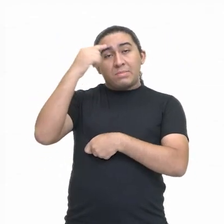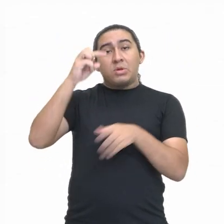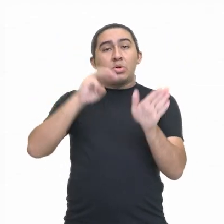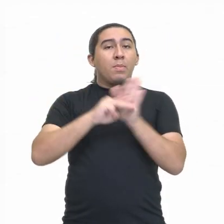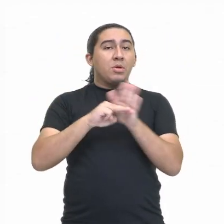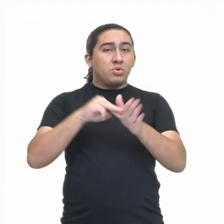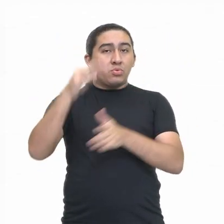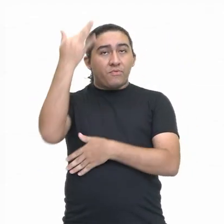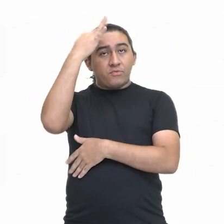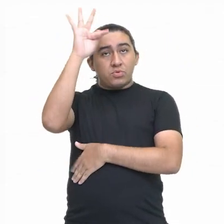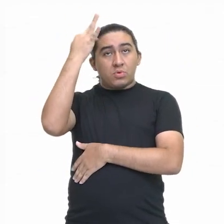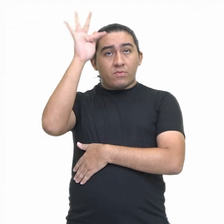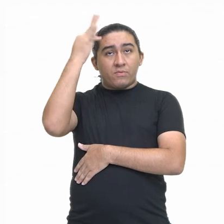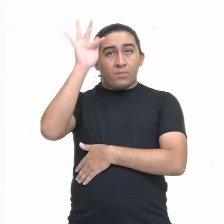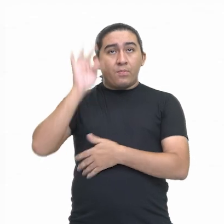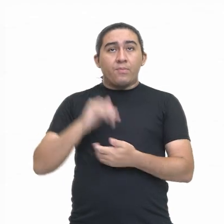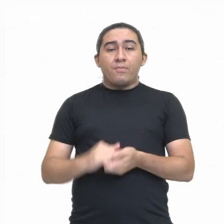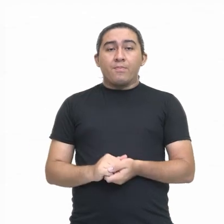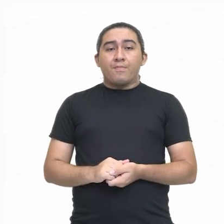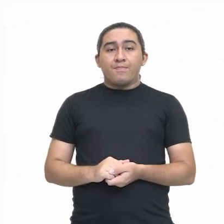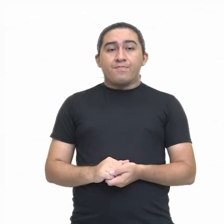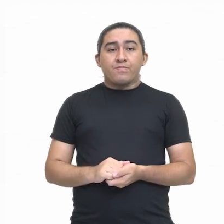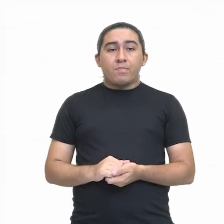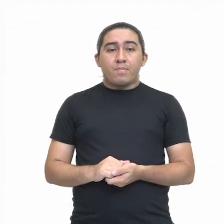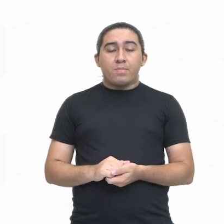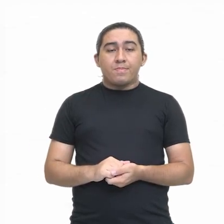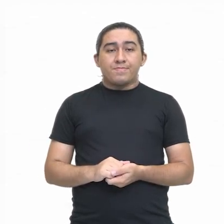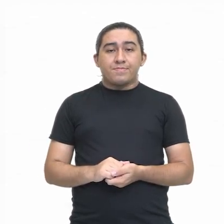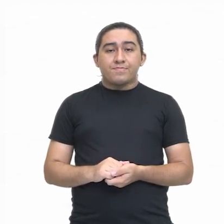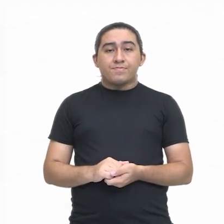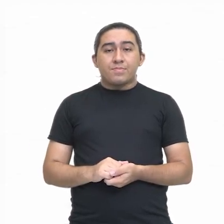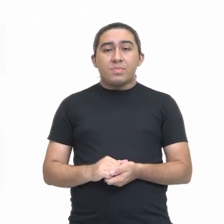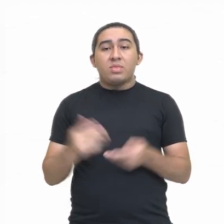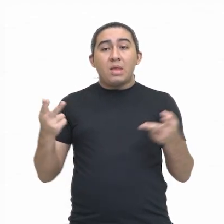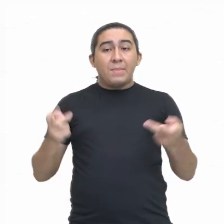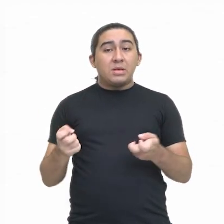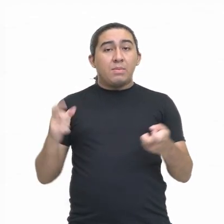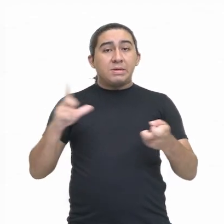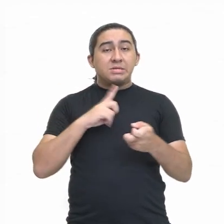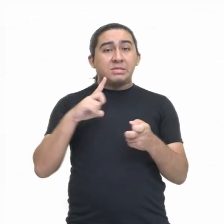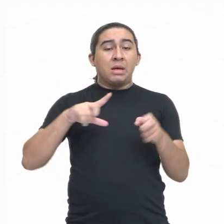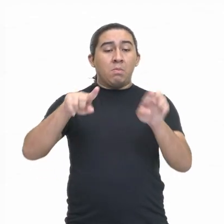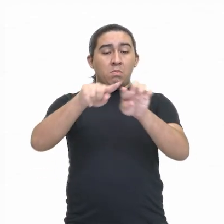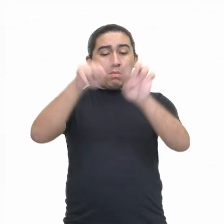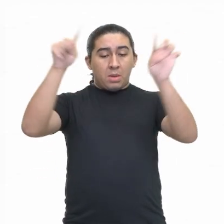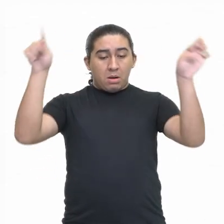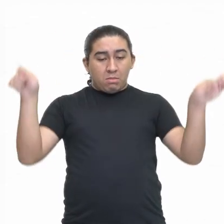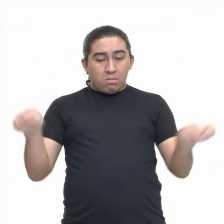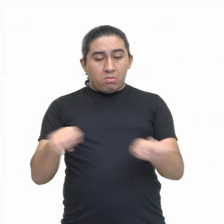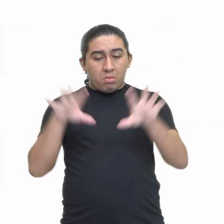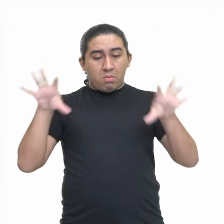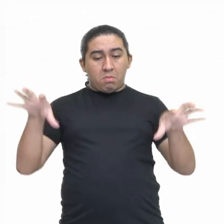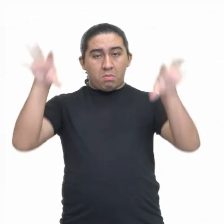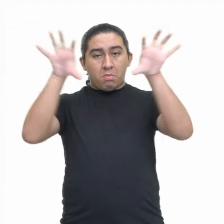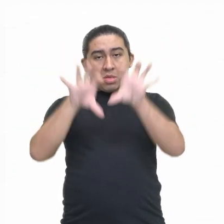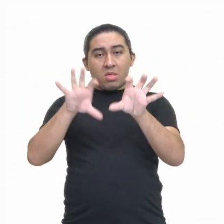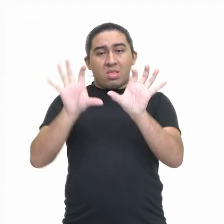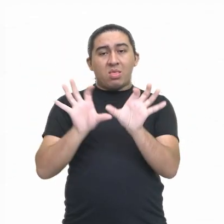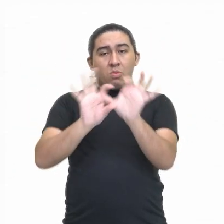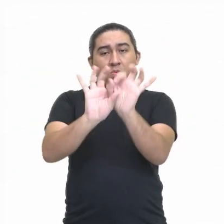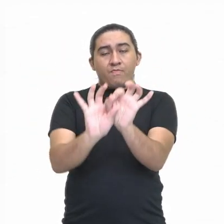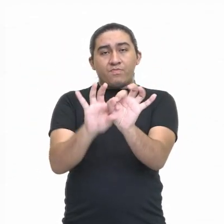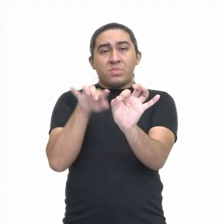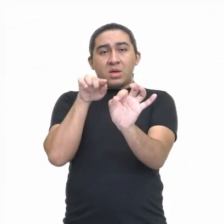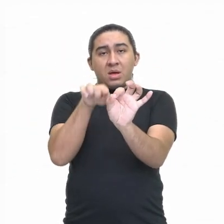método filosófico. Então, como você pode ver aí no nosso círculo, o método filosófico ele é mais racionalista,